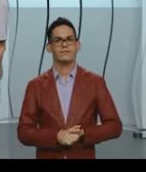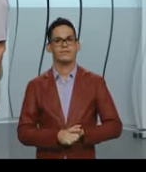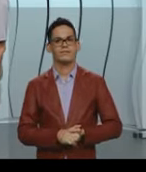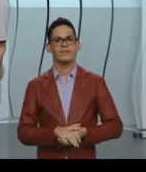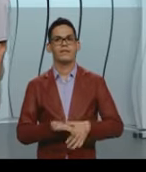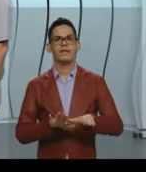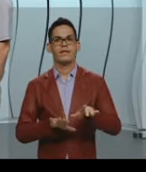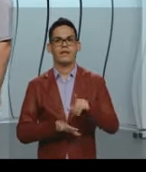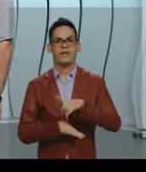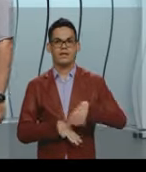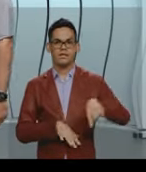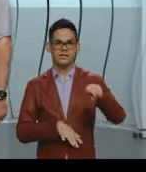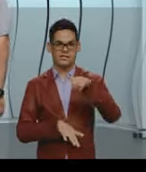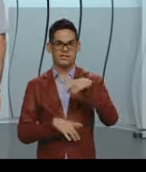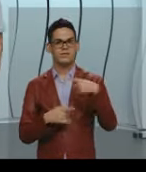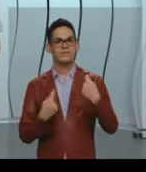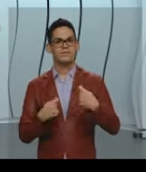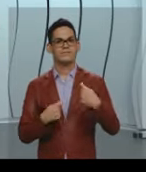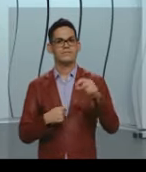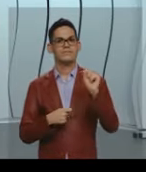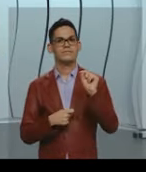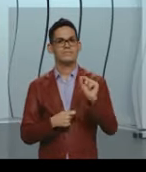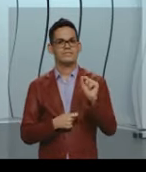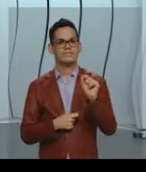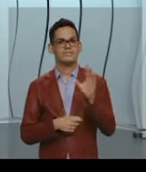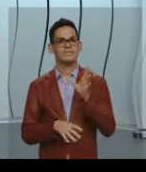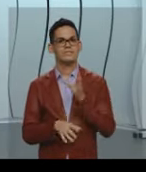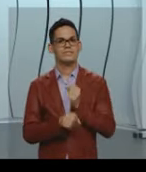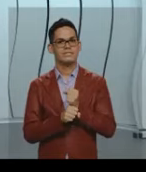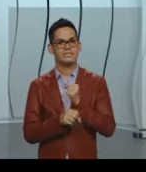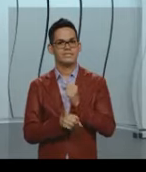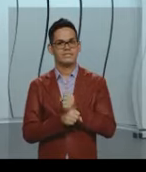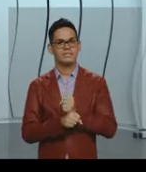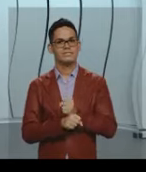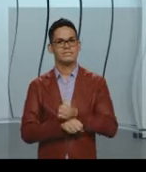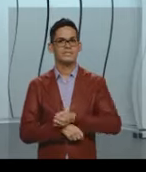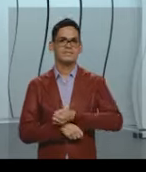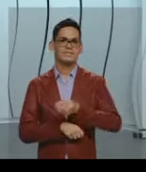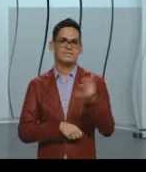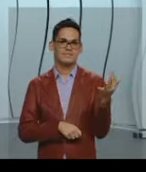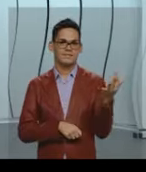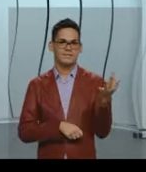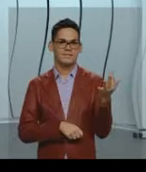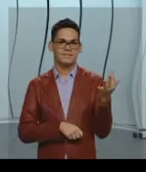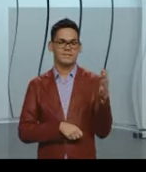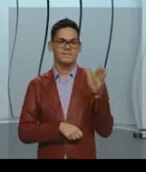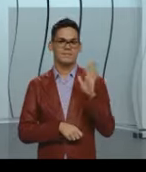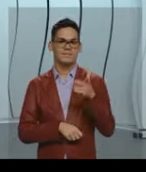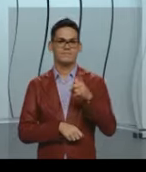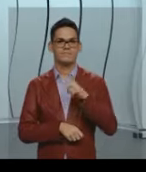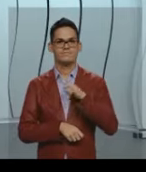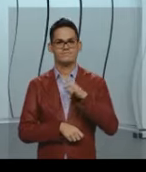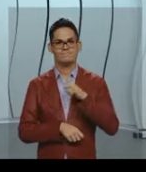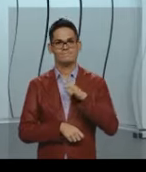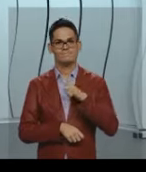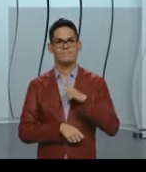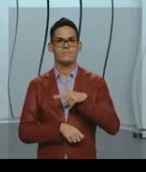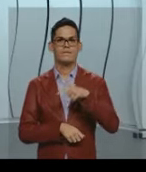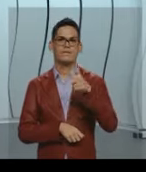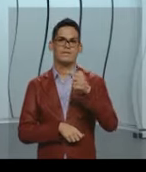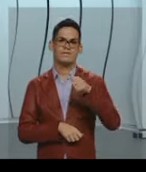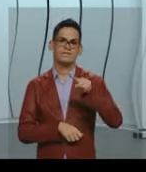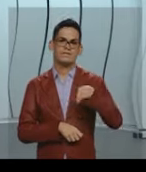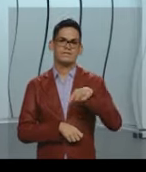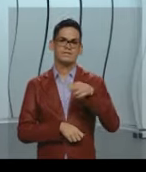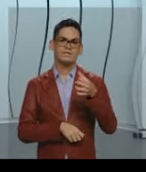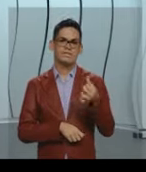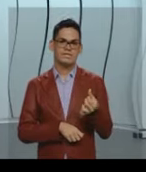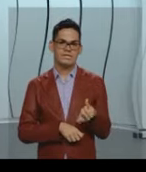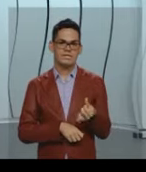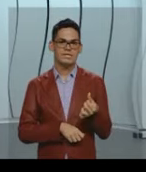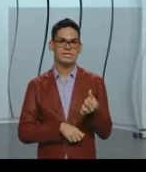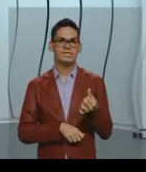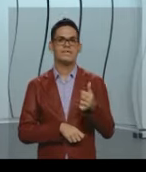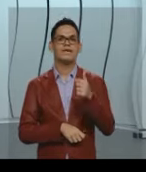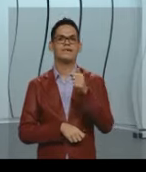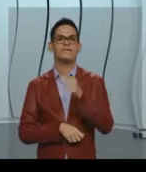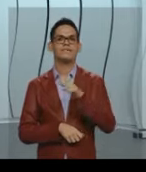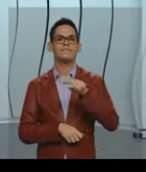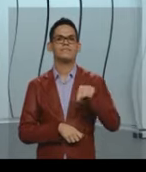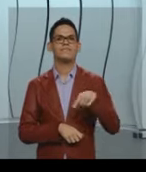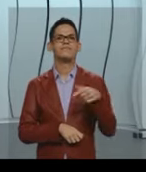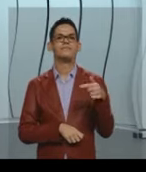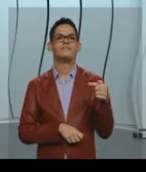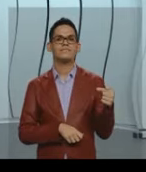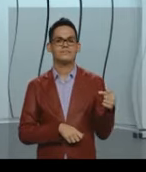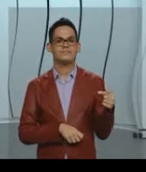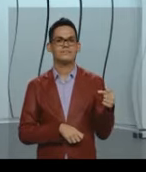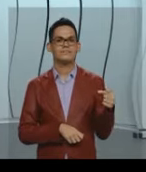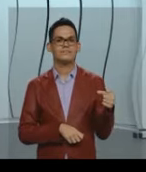Então, a gente precisa de quê? Das notas, né, que já foi dado aqui em cima, 7,6 em matemática, 8,7 em redação e